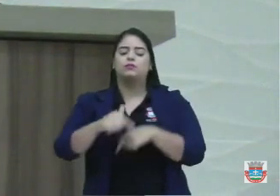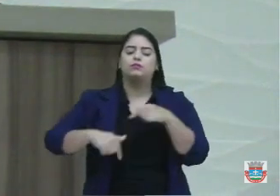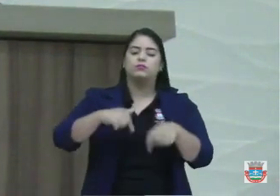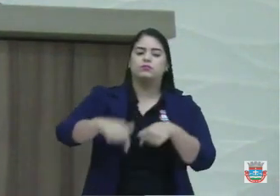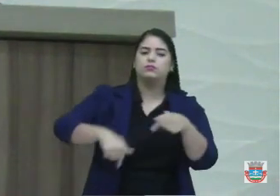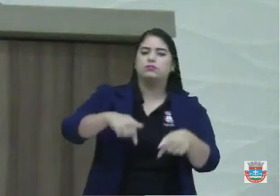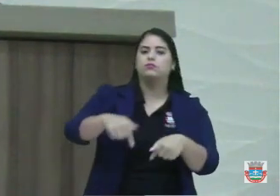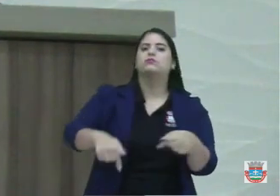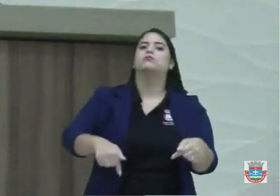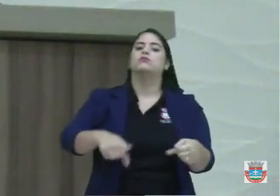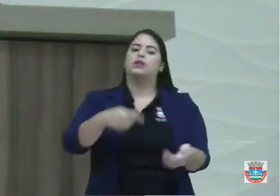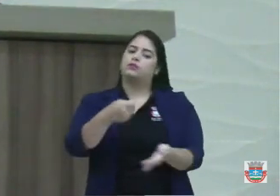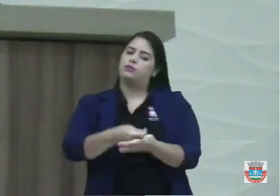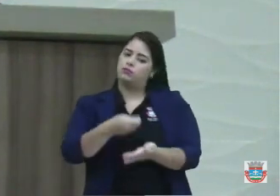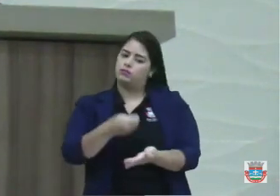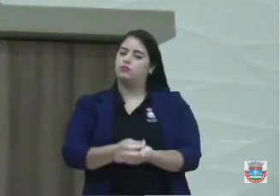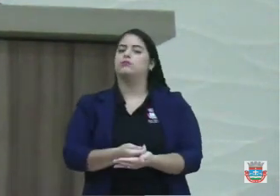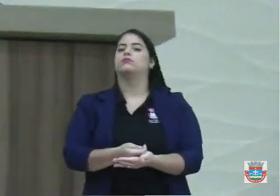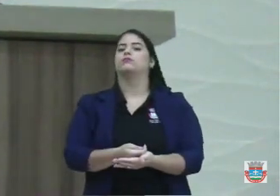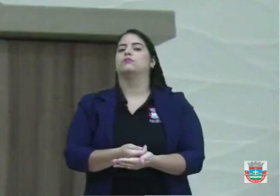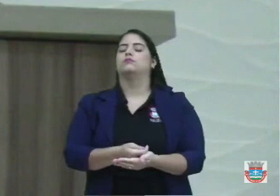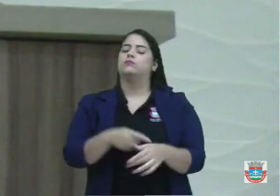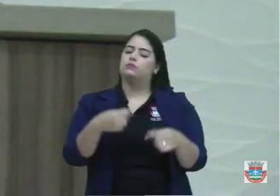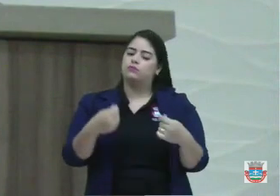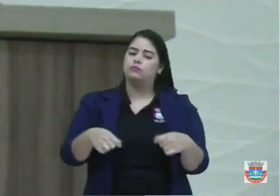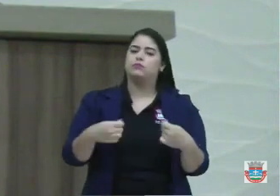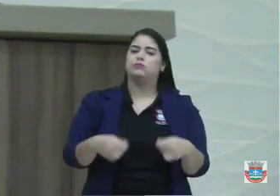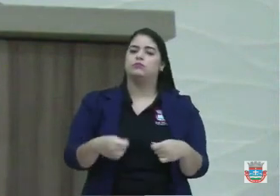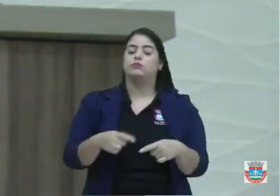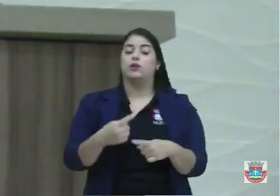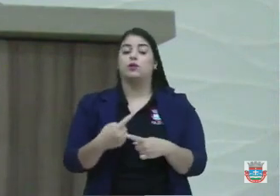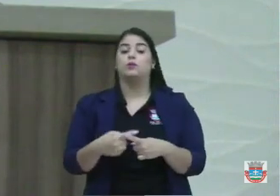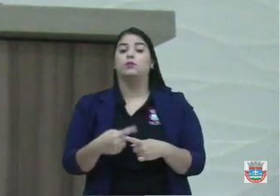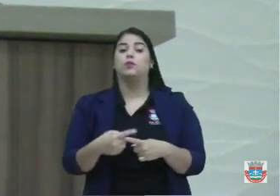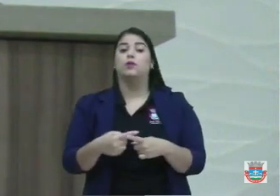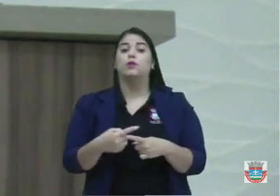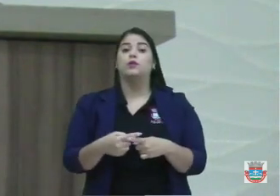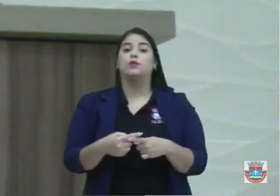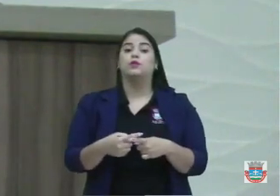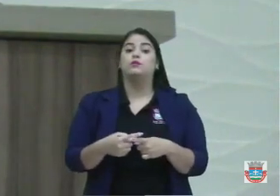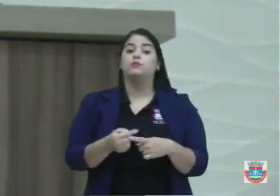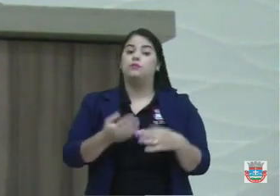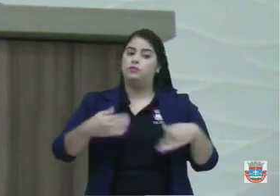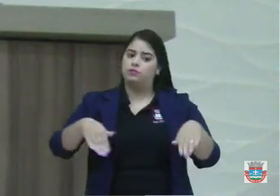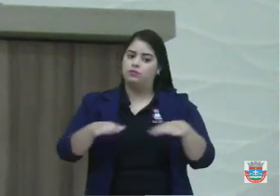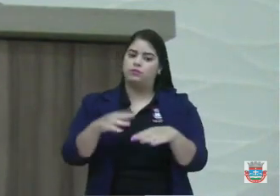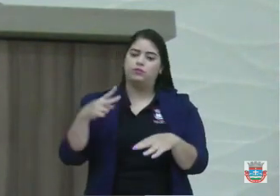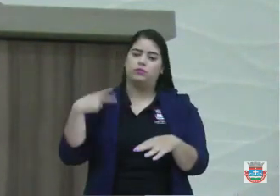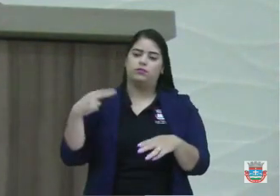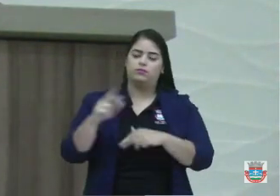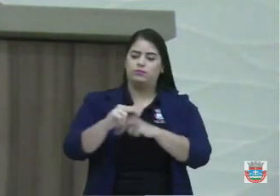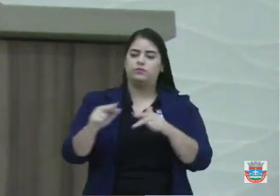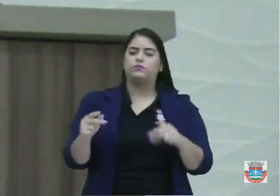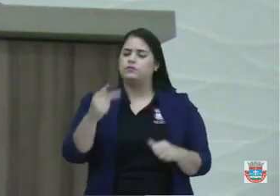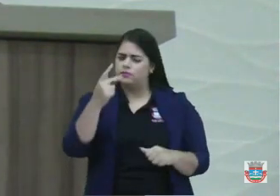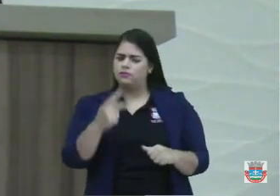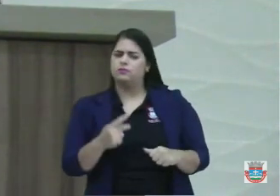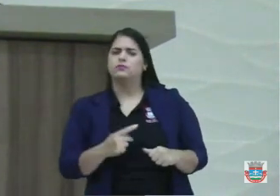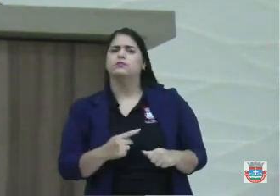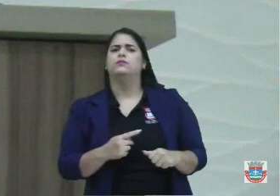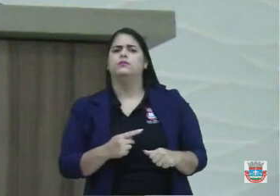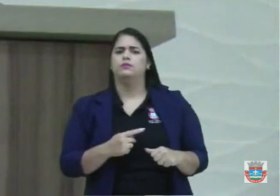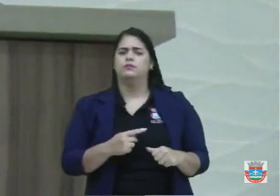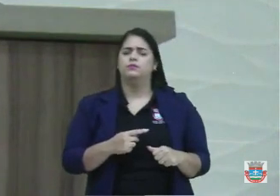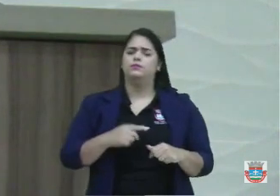trabalho como pode ser feito. Porque a maioria dos vereadores, eu digo, inclusive eu, quantas vezes eu vou, faço